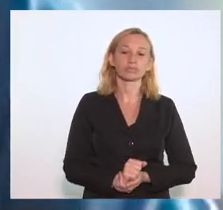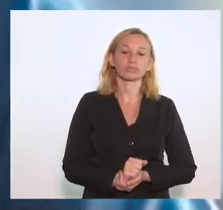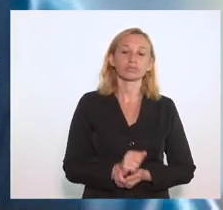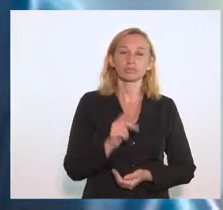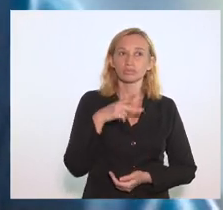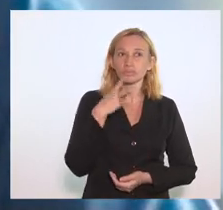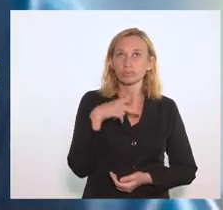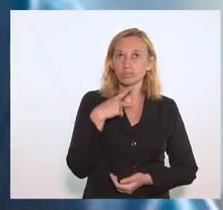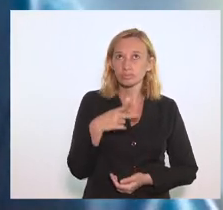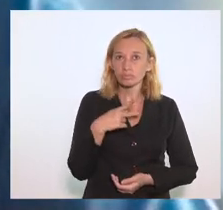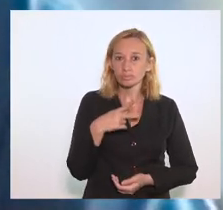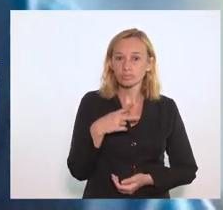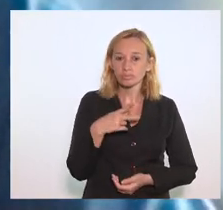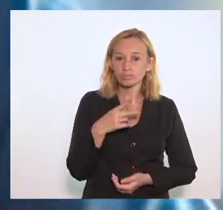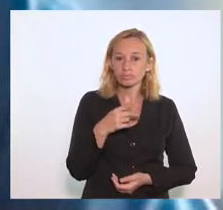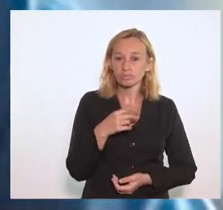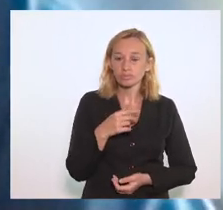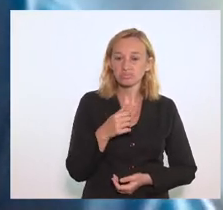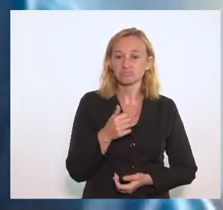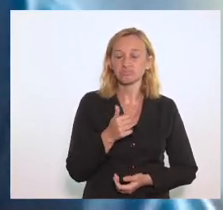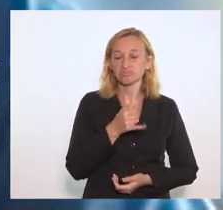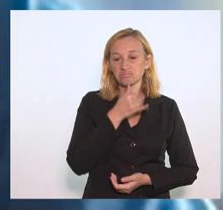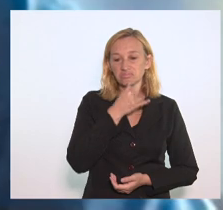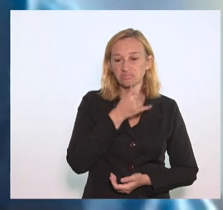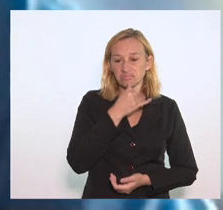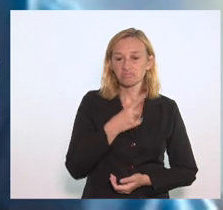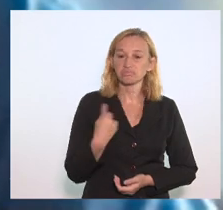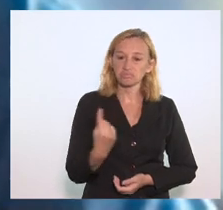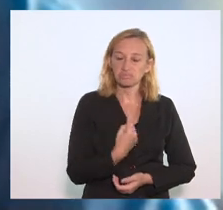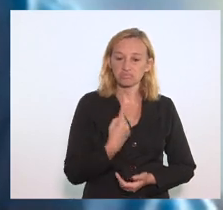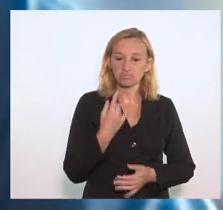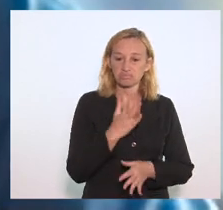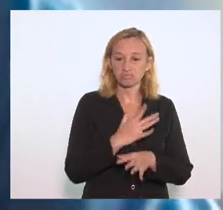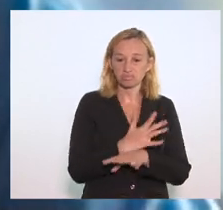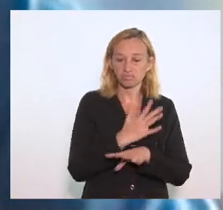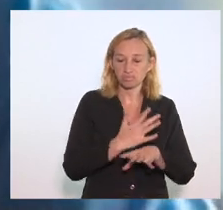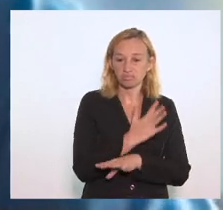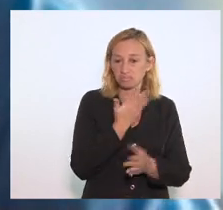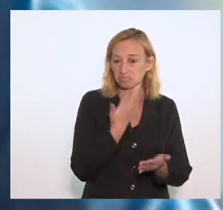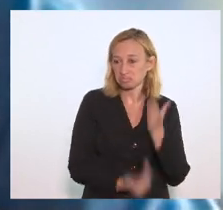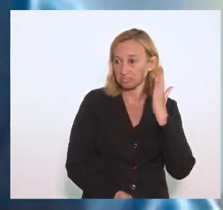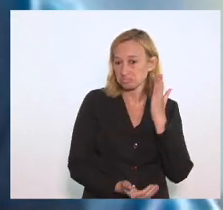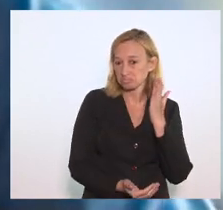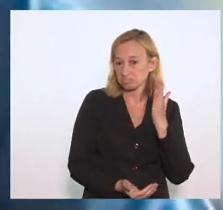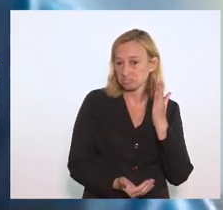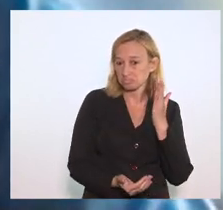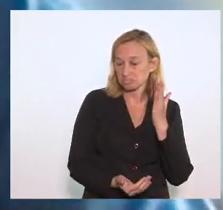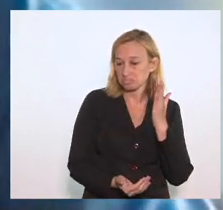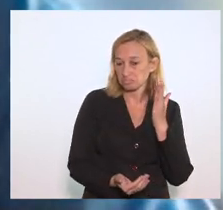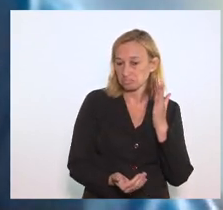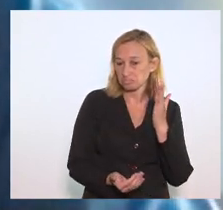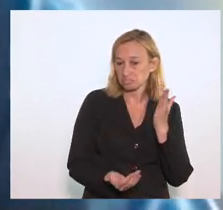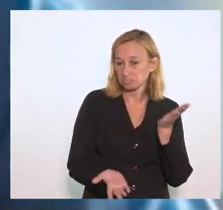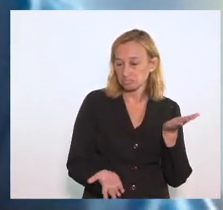falou da angústia da sua cidade, onde perdeu de um mês para o outro, de um tempo para o outro, de um